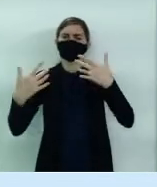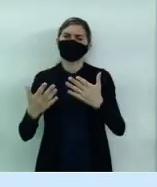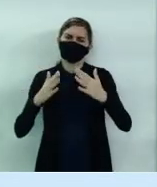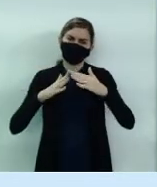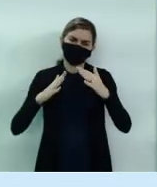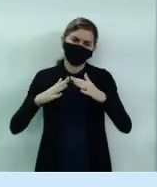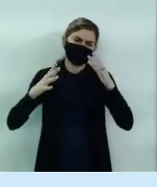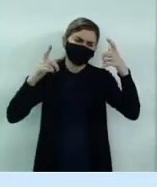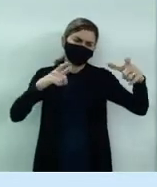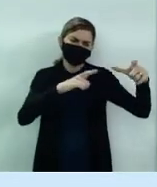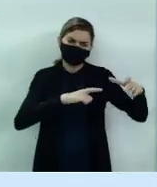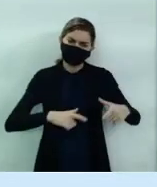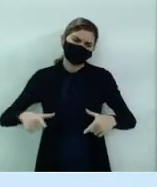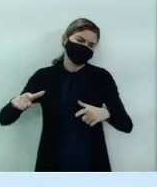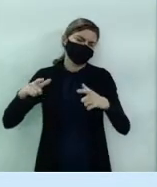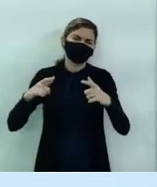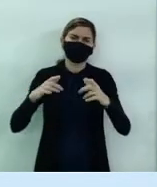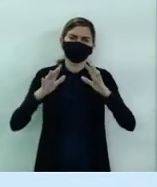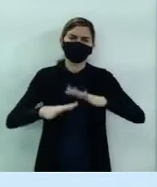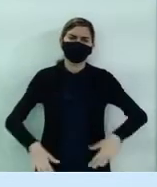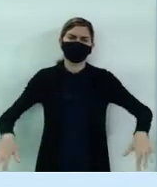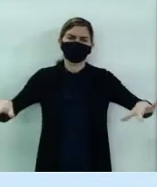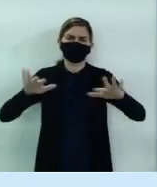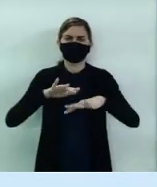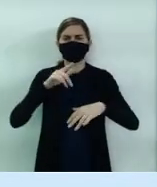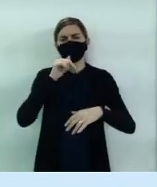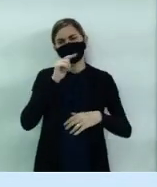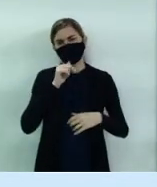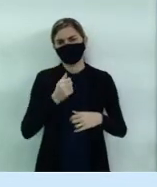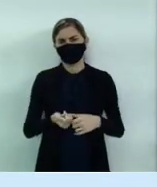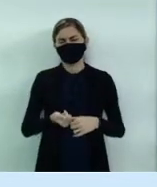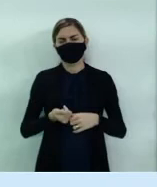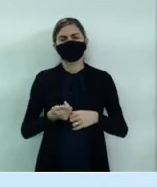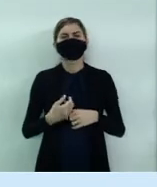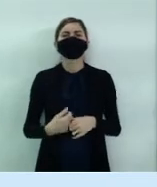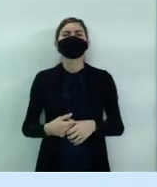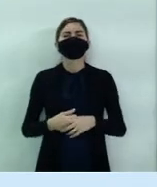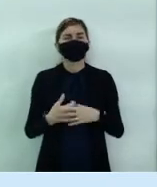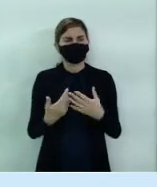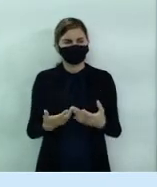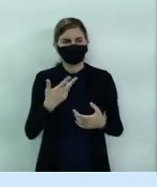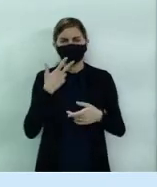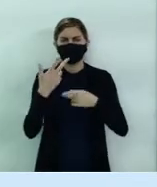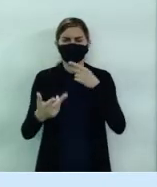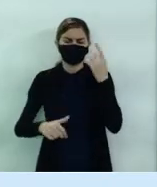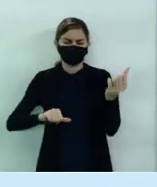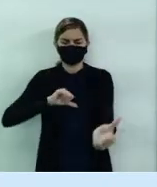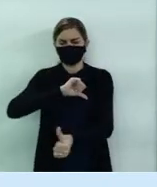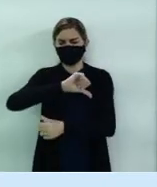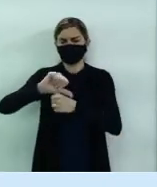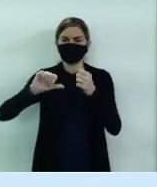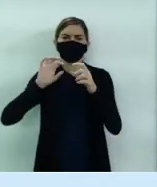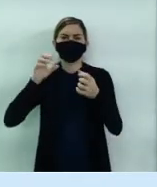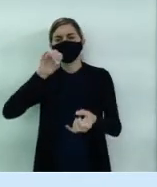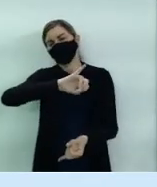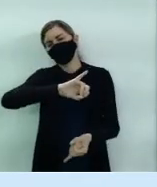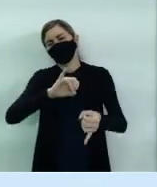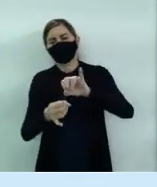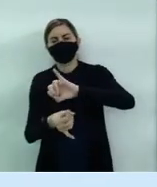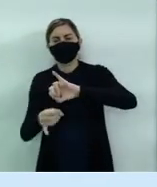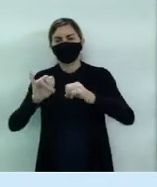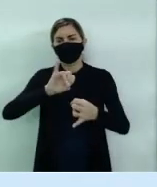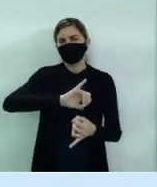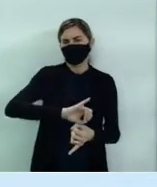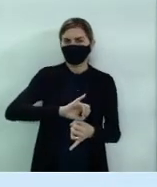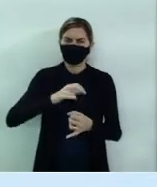casas, montanhas e ter esse ciclo de água. Bom, bora falar sobre transformações químicas. Quando